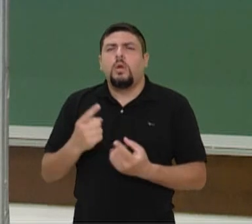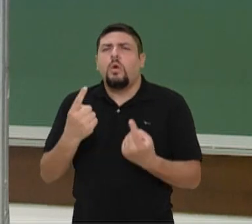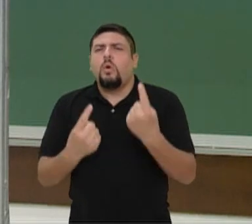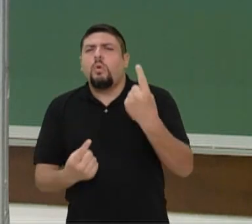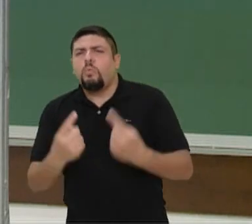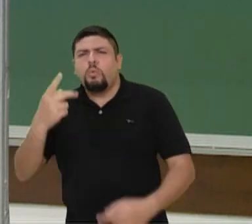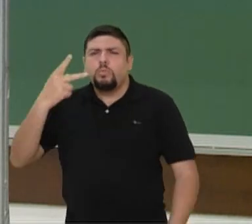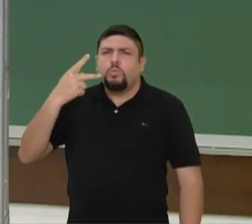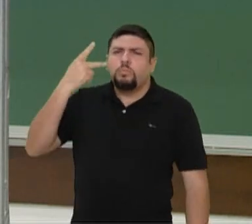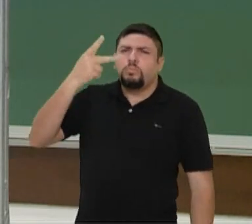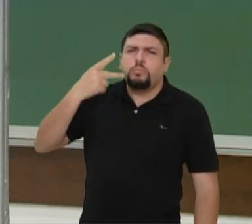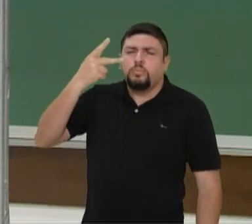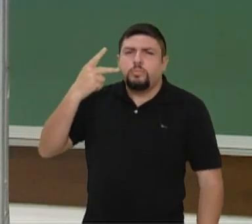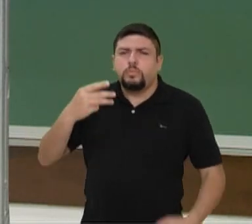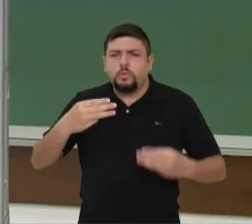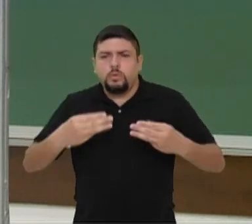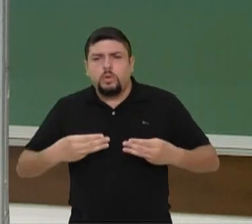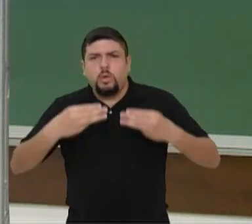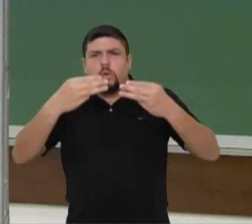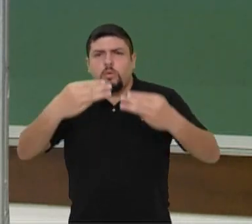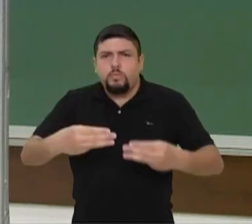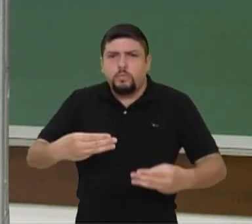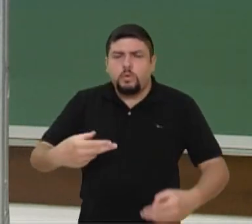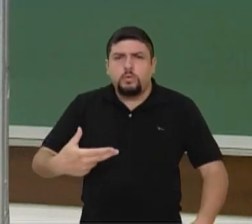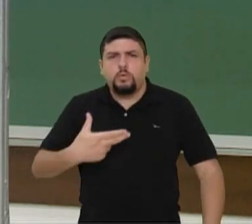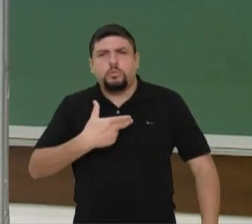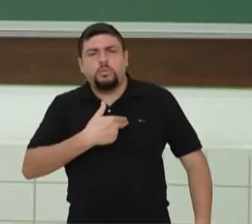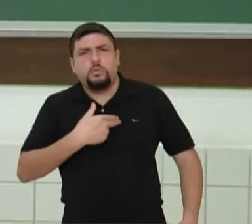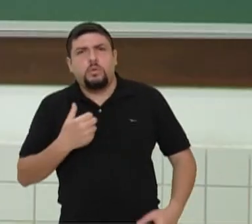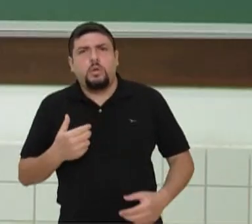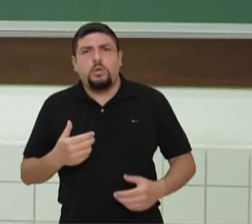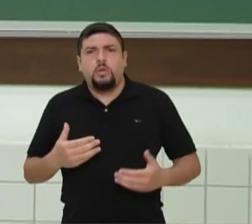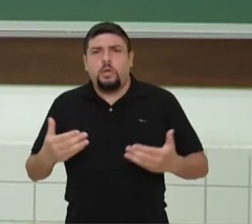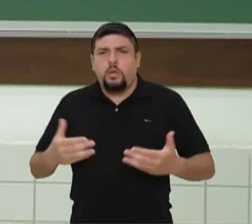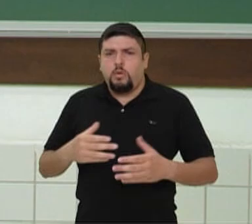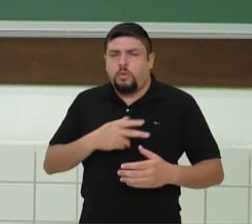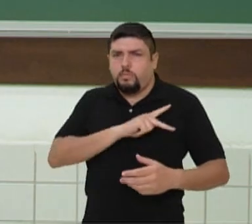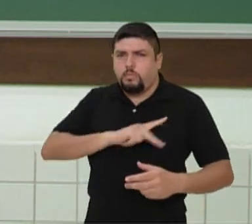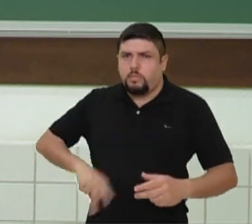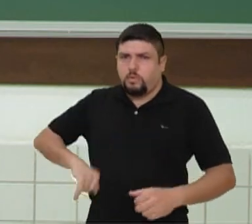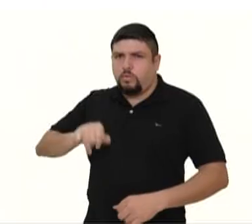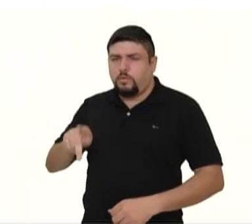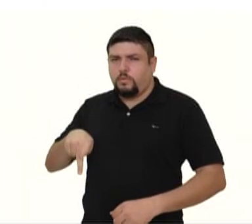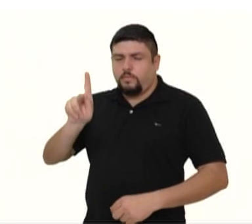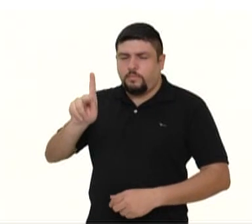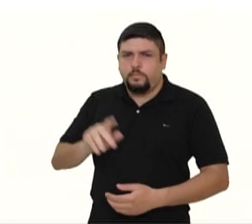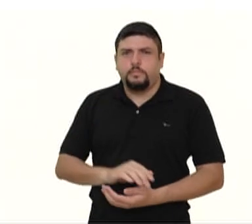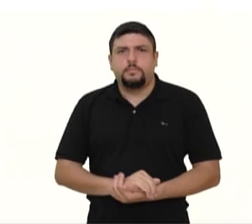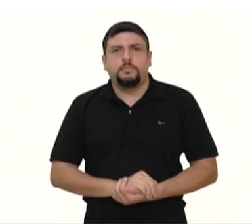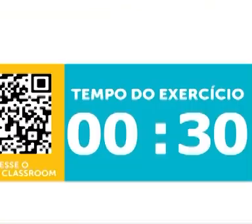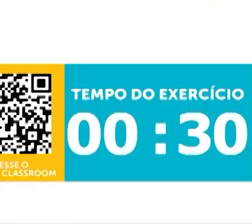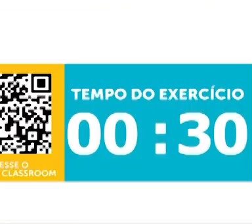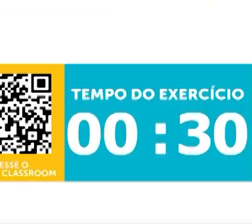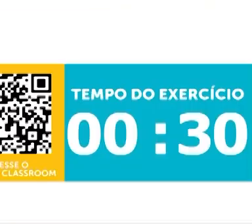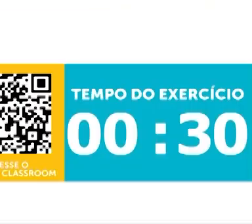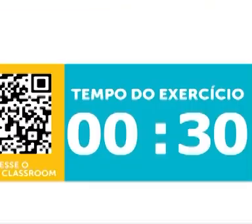foi ministro do Getúlio Vargas e agora foi presidente aí do JK. Já voltamos com a correção.